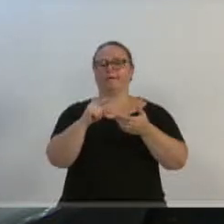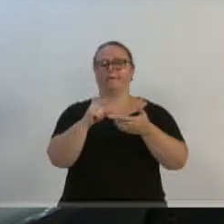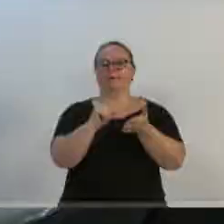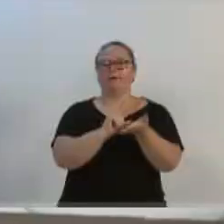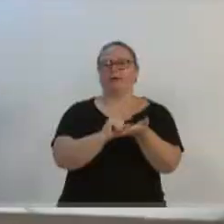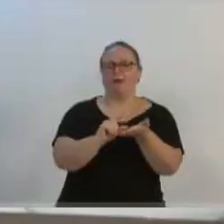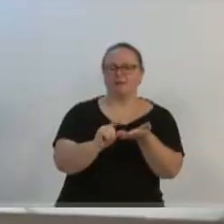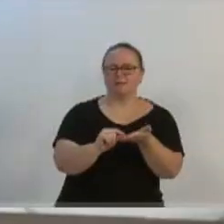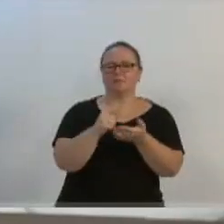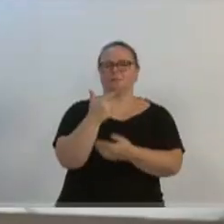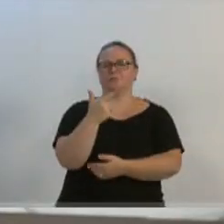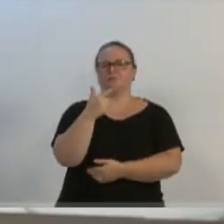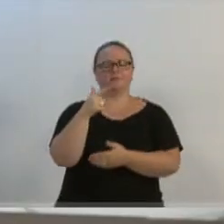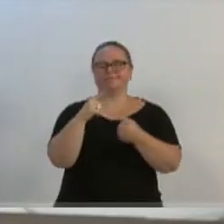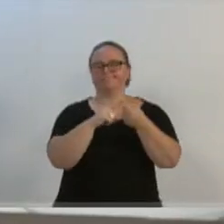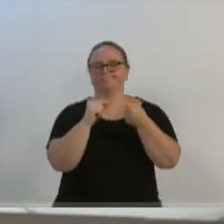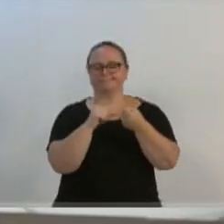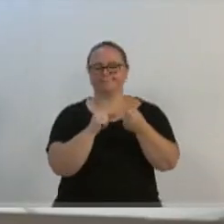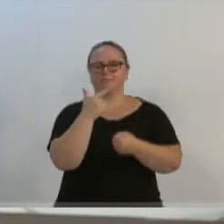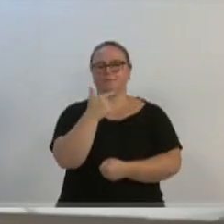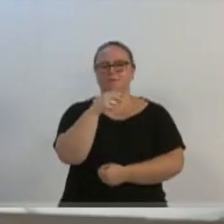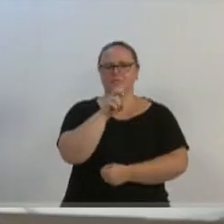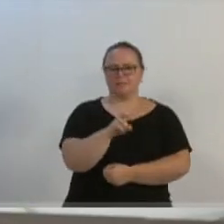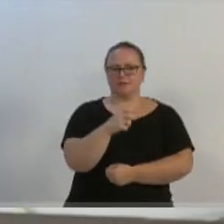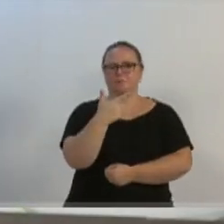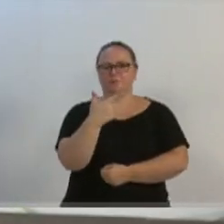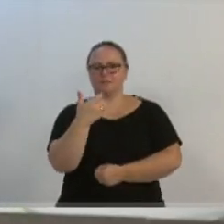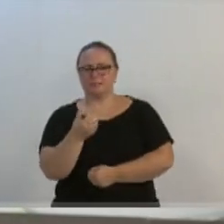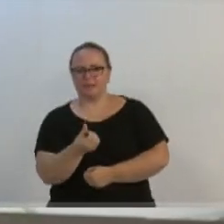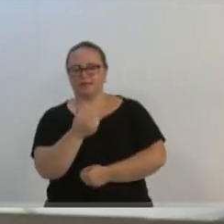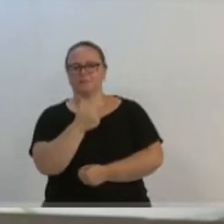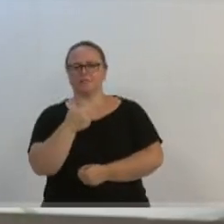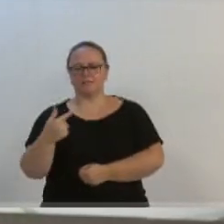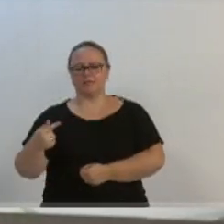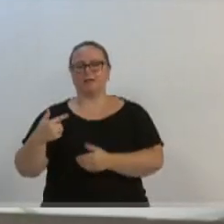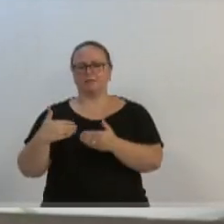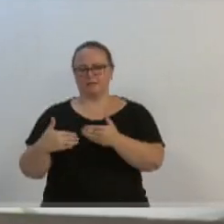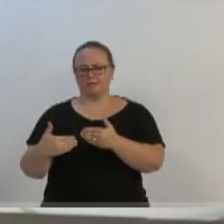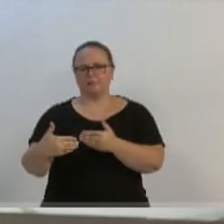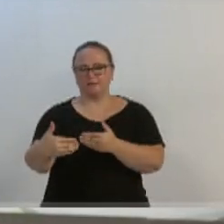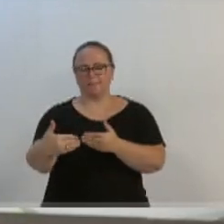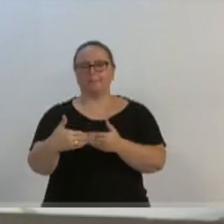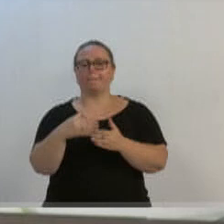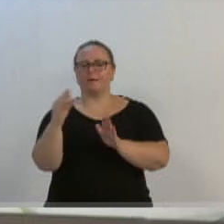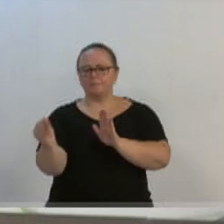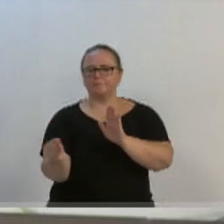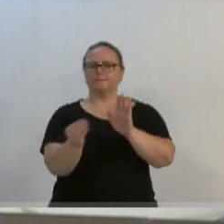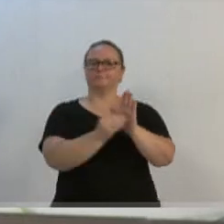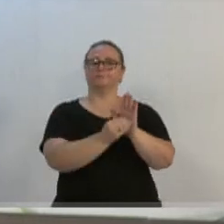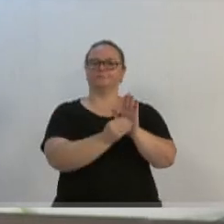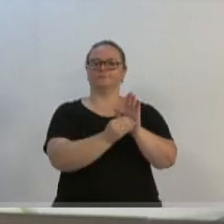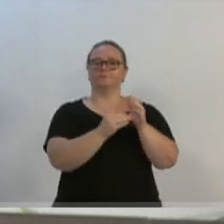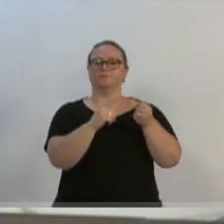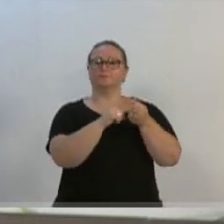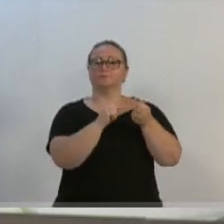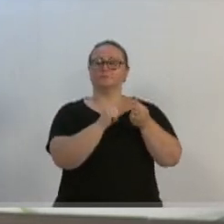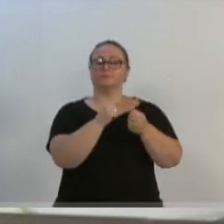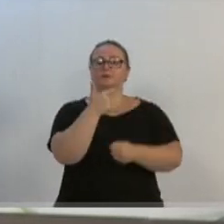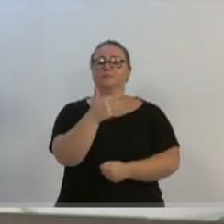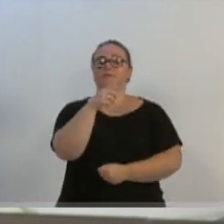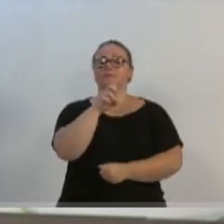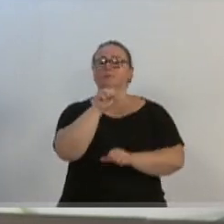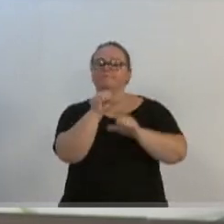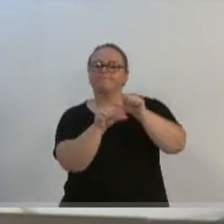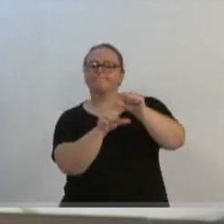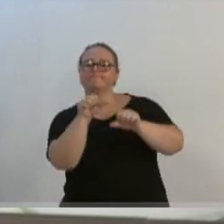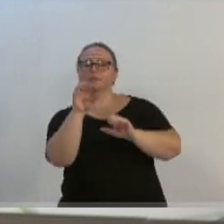26, como 26 e 27, respectivamente, e dá ao artigo 25 a seguinte redação.